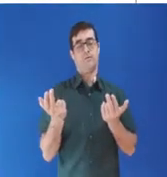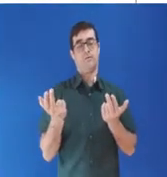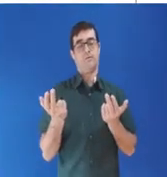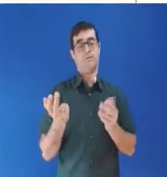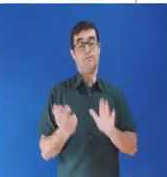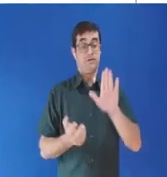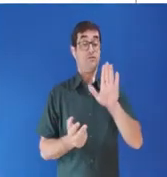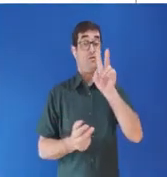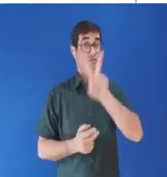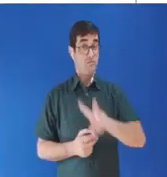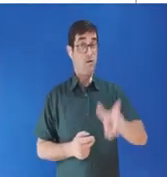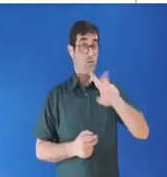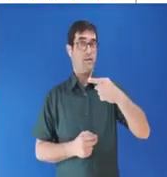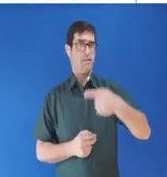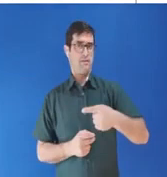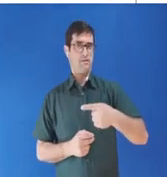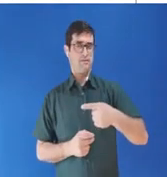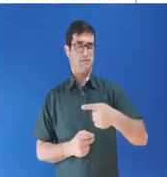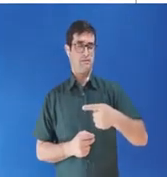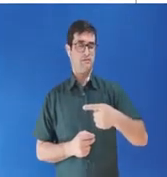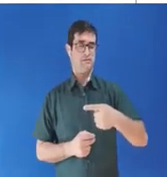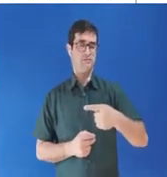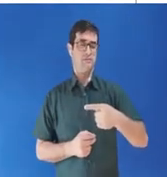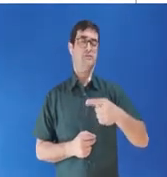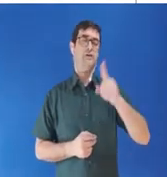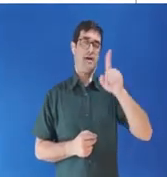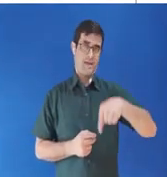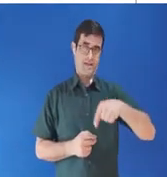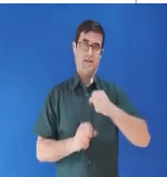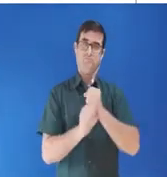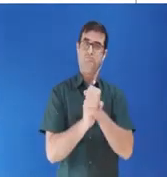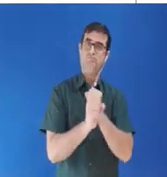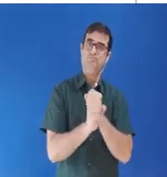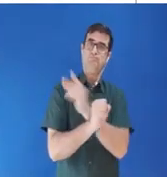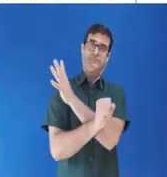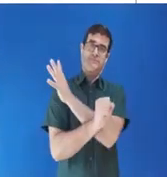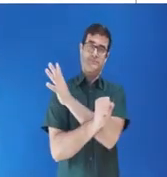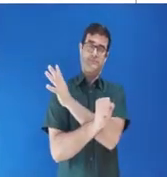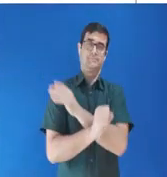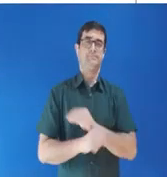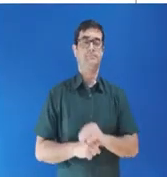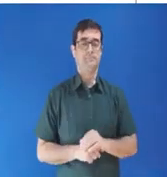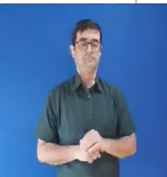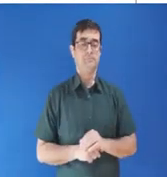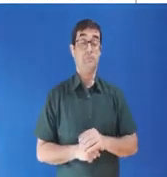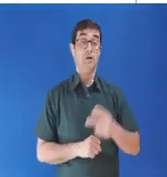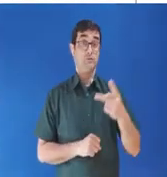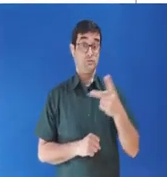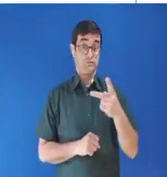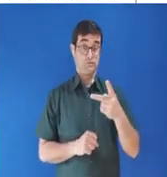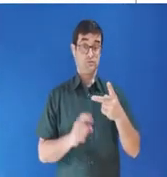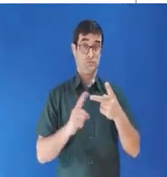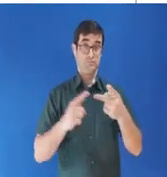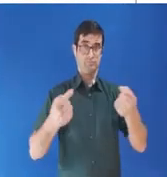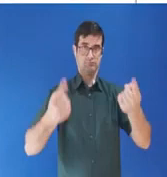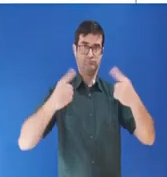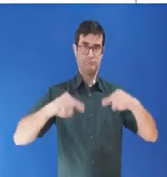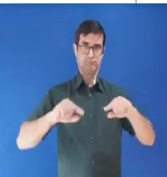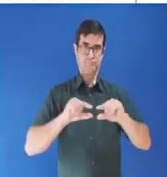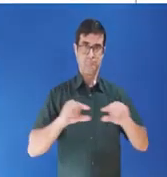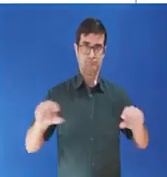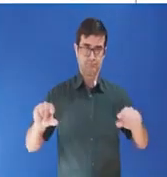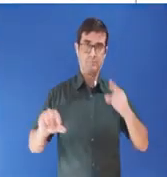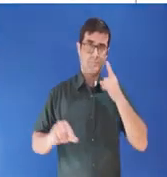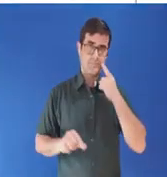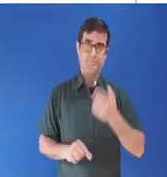Então, se o valor é negativo, eu tenho um processo exotérmico. No segundo momento, eu pego